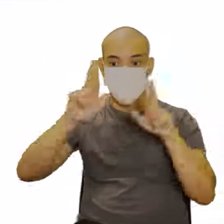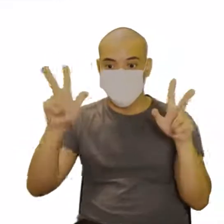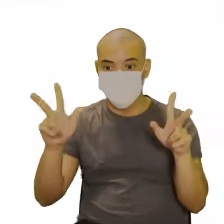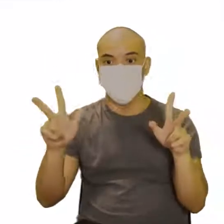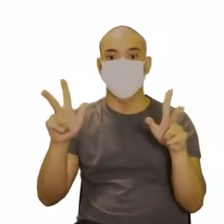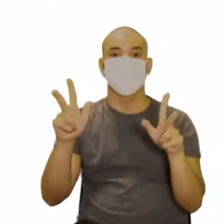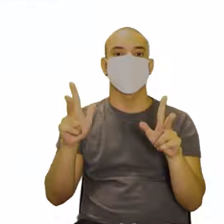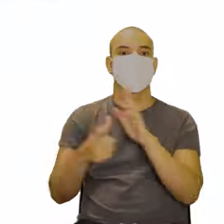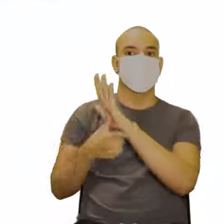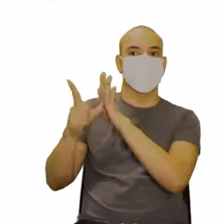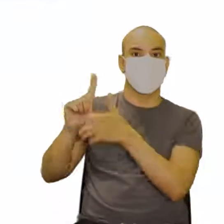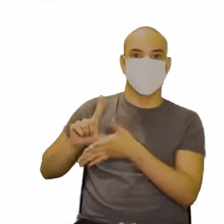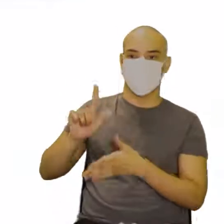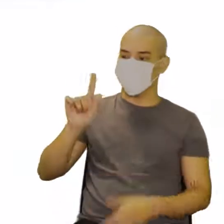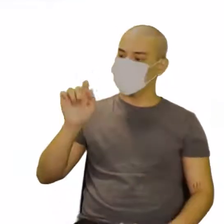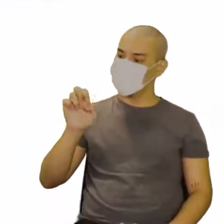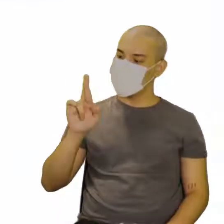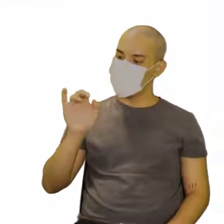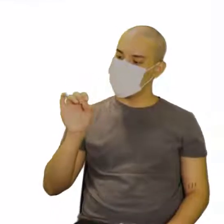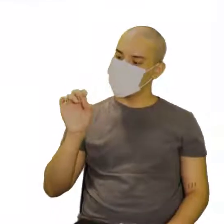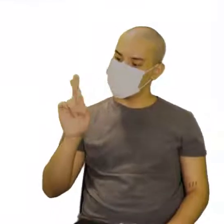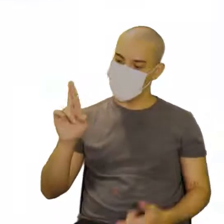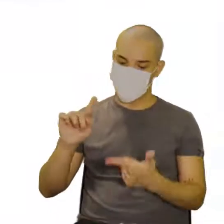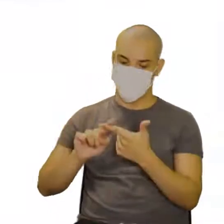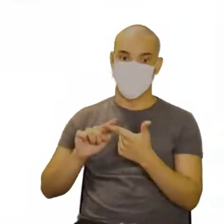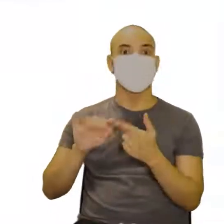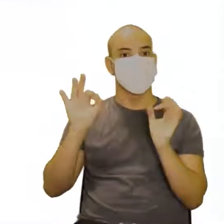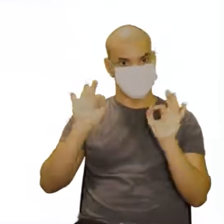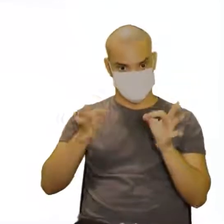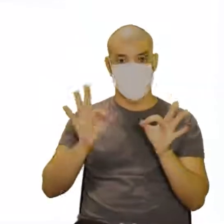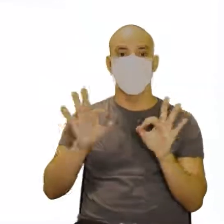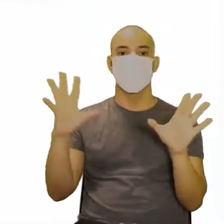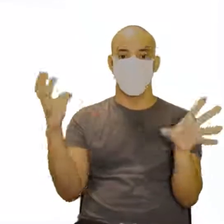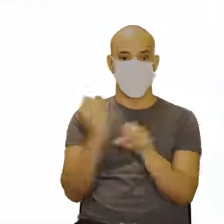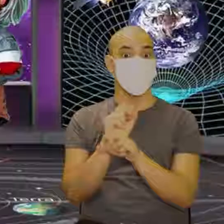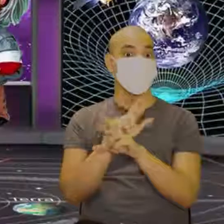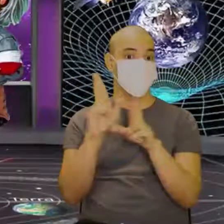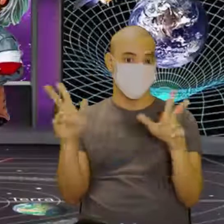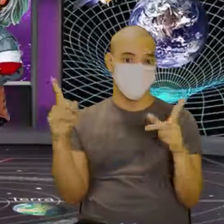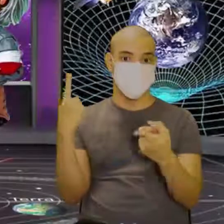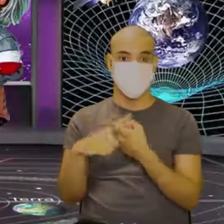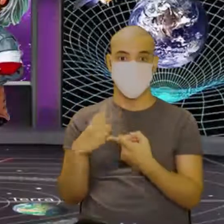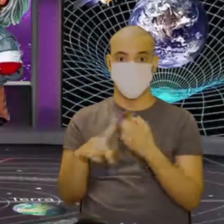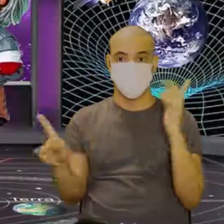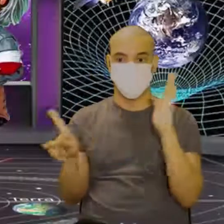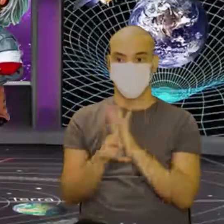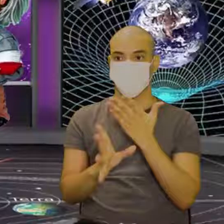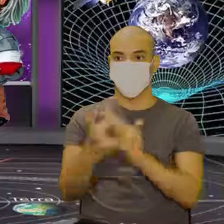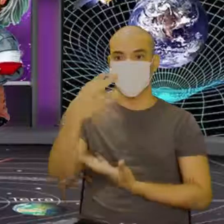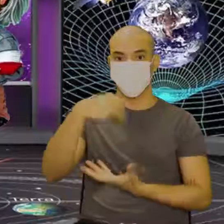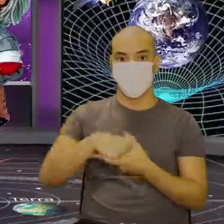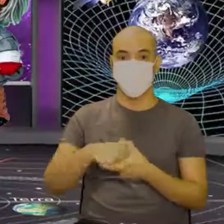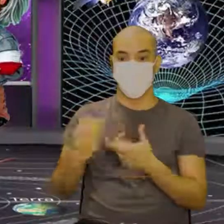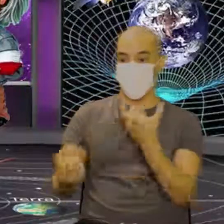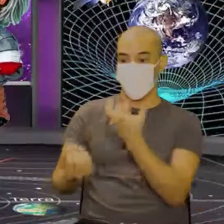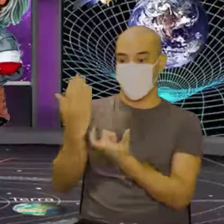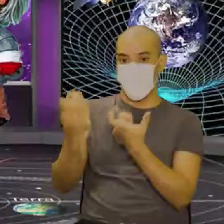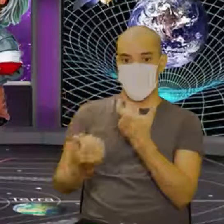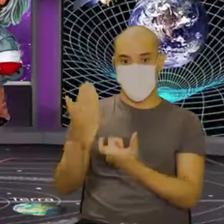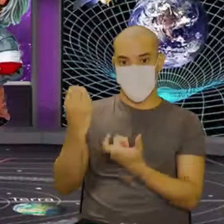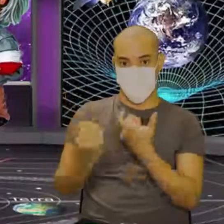quando a gente trabalha com gerador e com resistor. É, pessoal, só na soma. Ali também se dá só por causa da fórmula